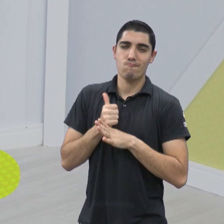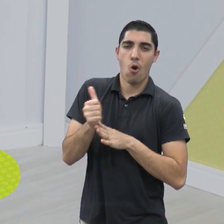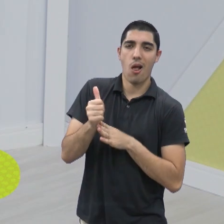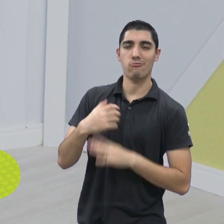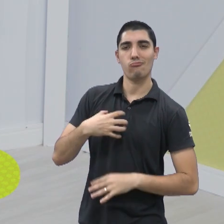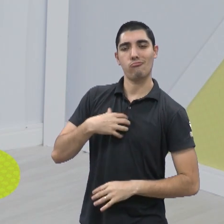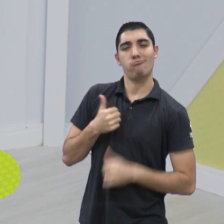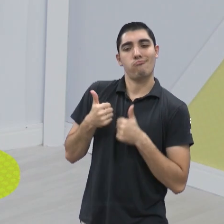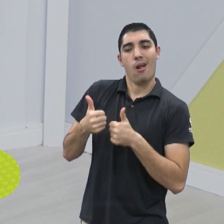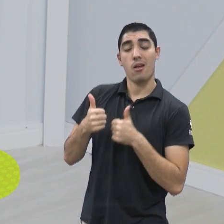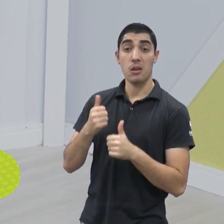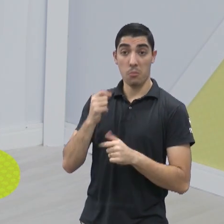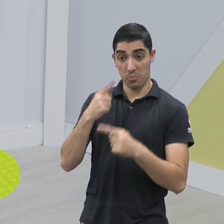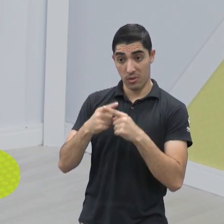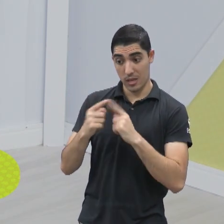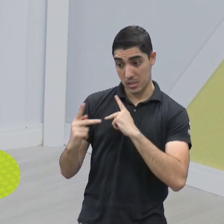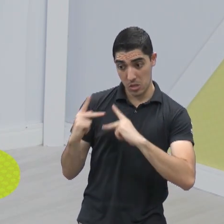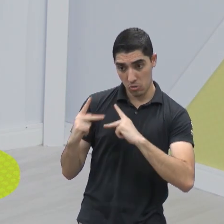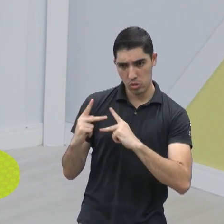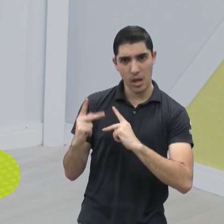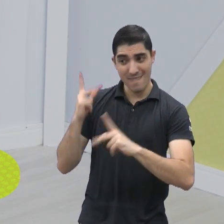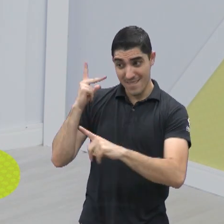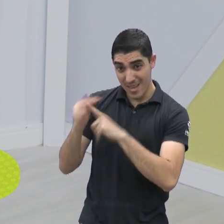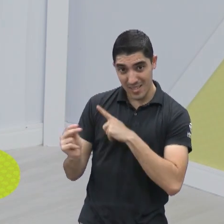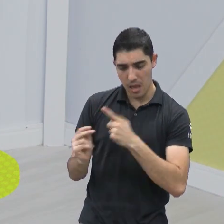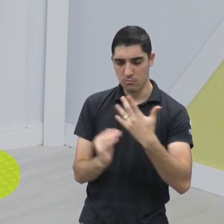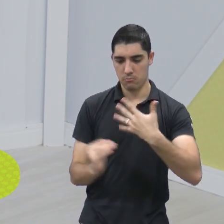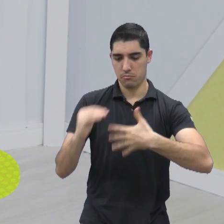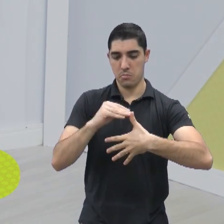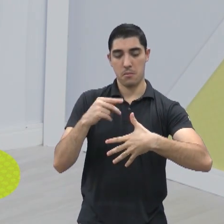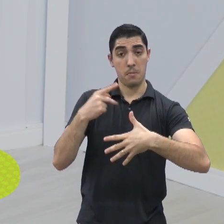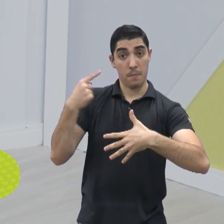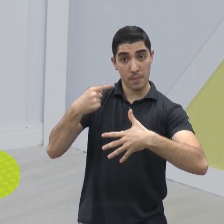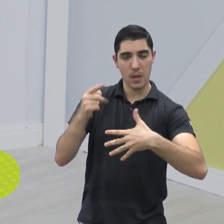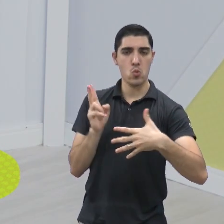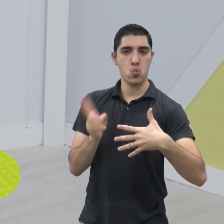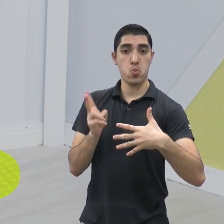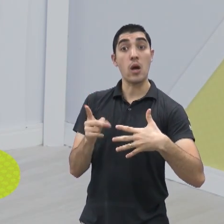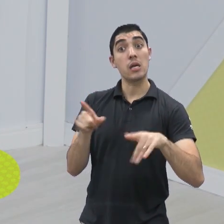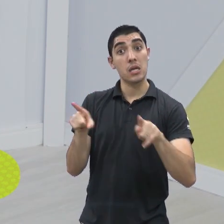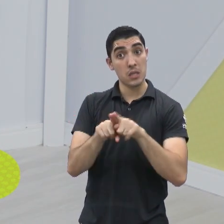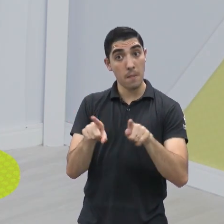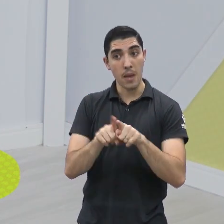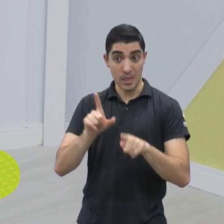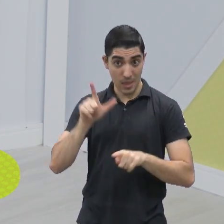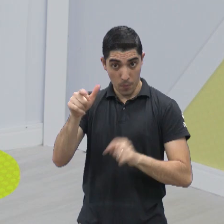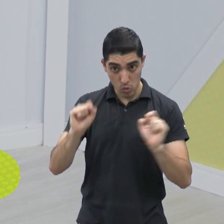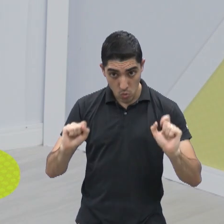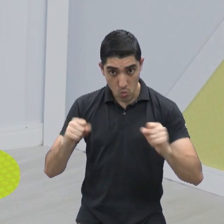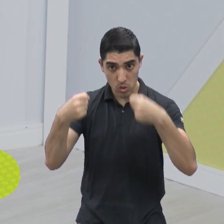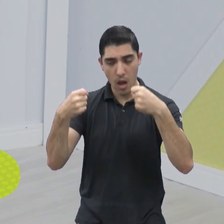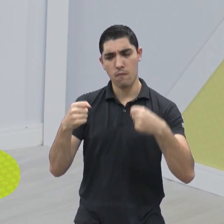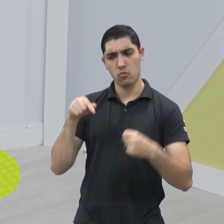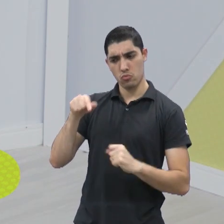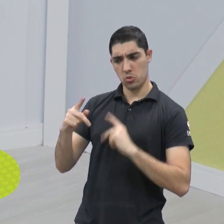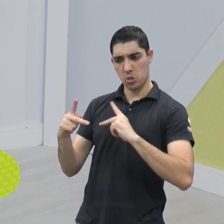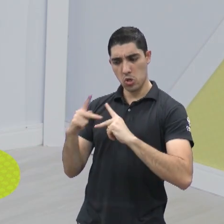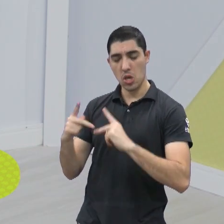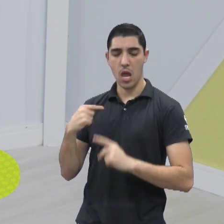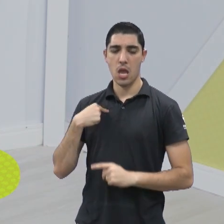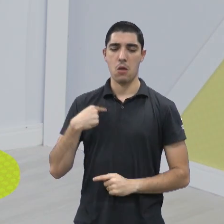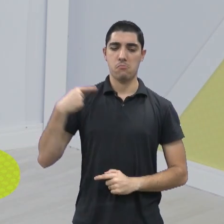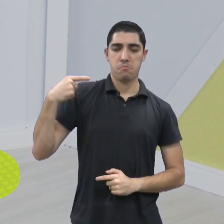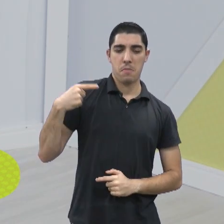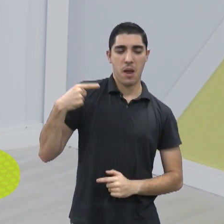garante o São José como líder do seu grupo e moralmente chega com esse status, né? Líder do meu grupo, fiz uma grande campanha, mas também se